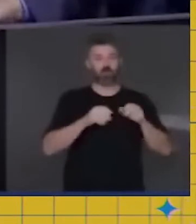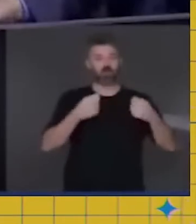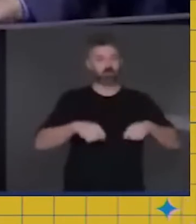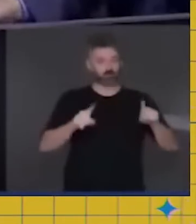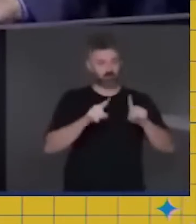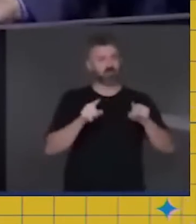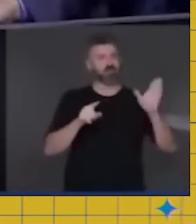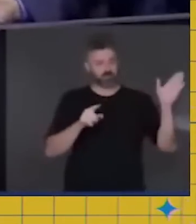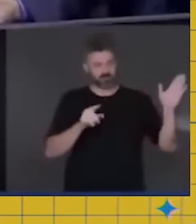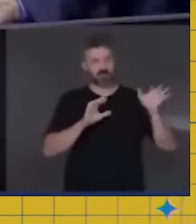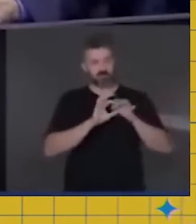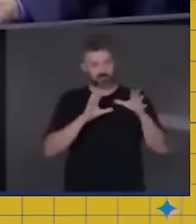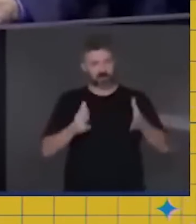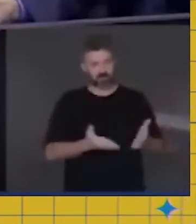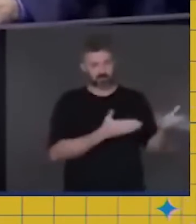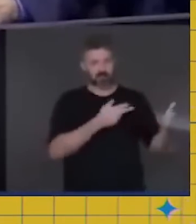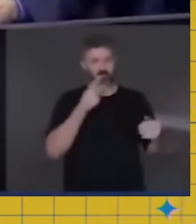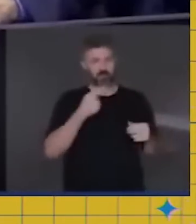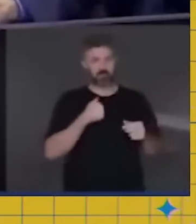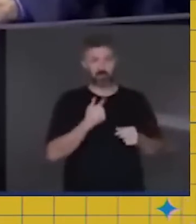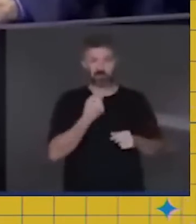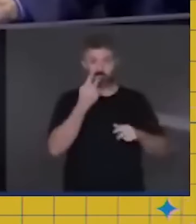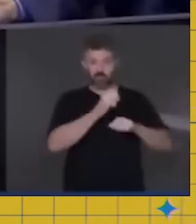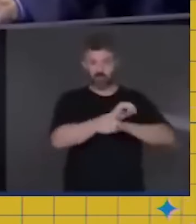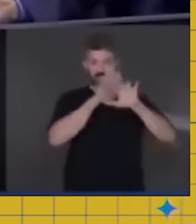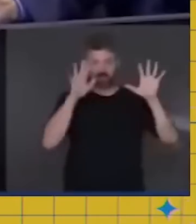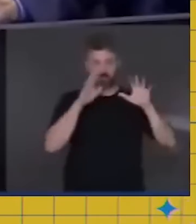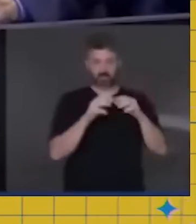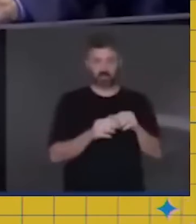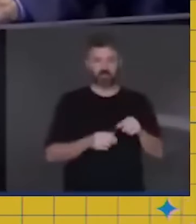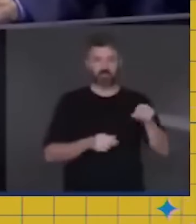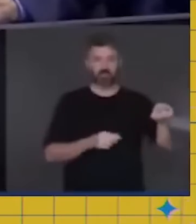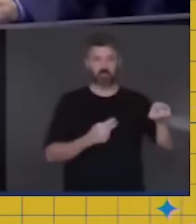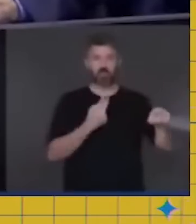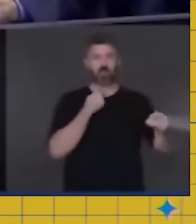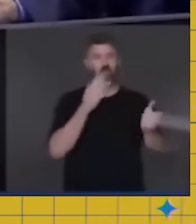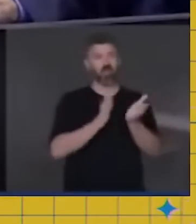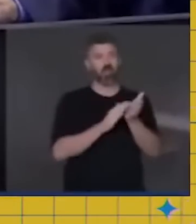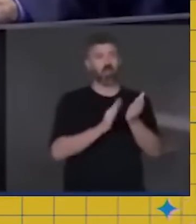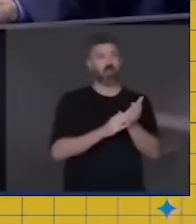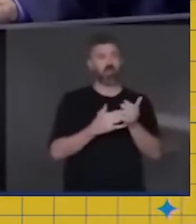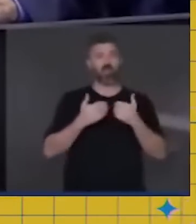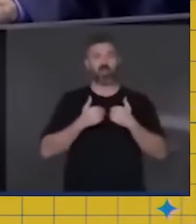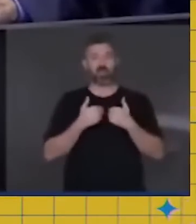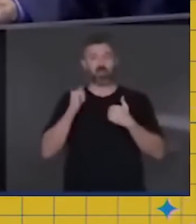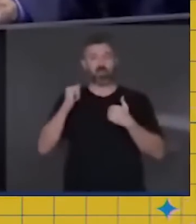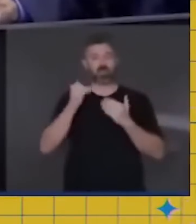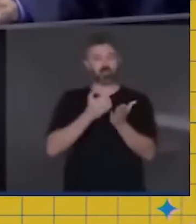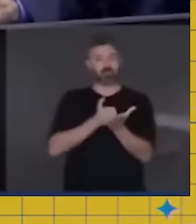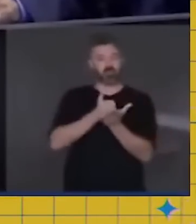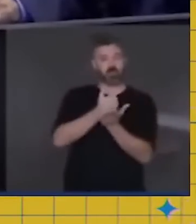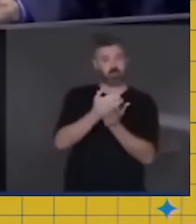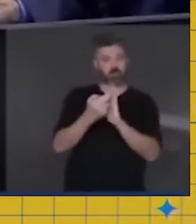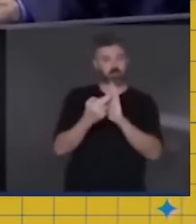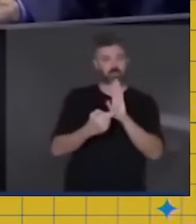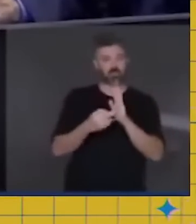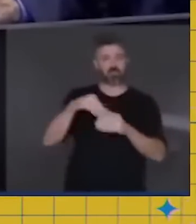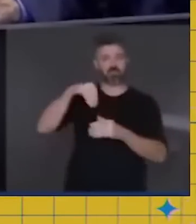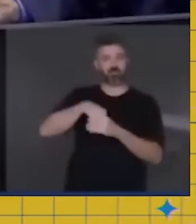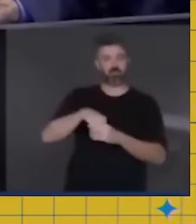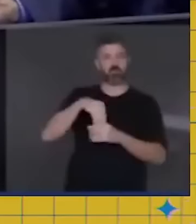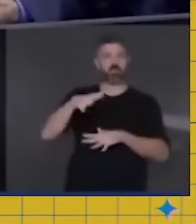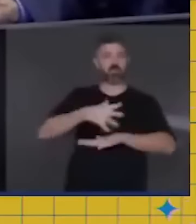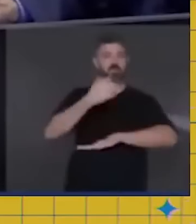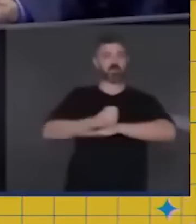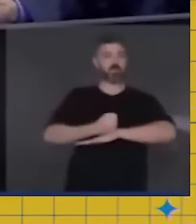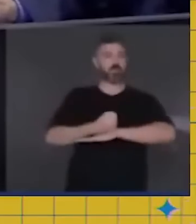ele vai falar então o que eu quero deixar claro é o seguinte vocês não podem me aplaudir quando eu cumpro o Regimento e pauta CPI do MST